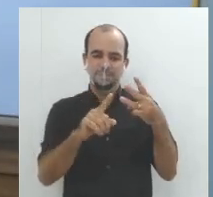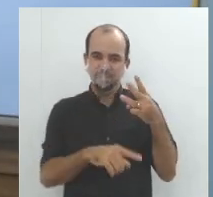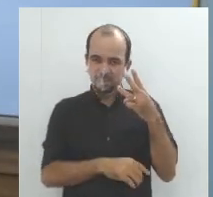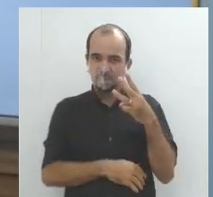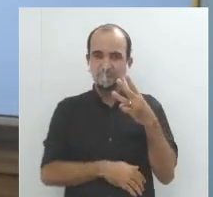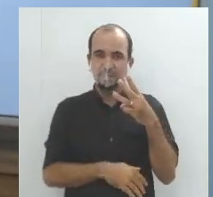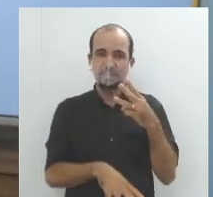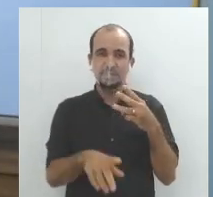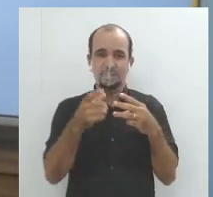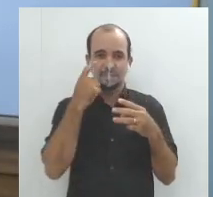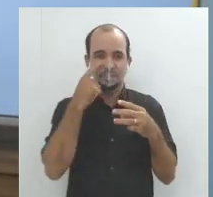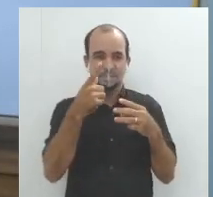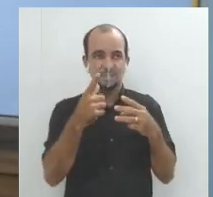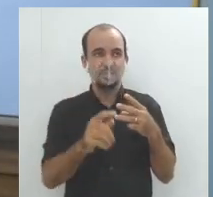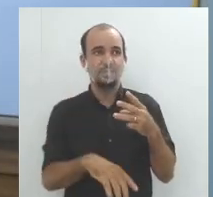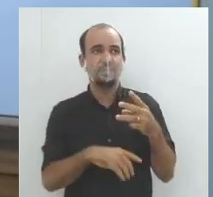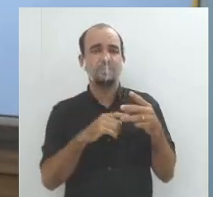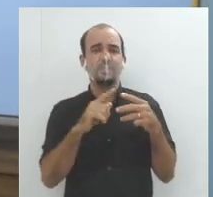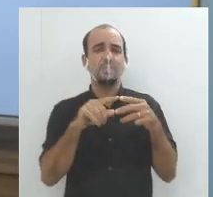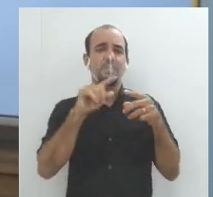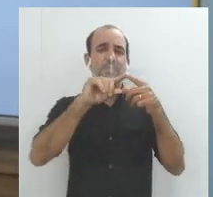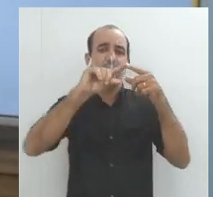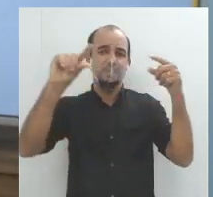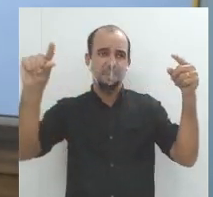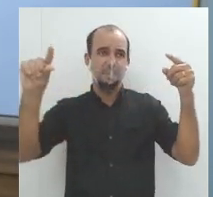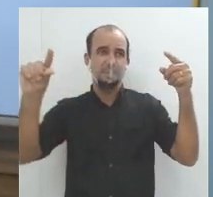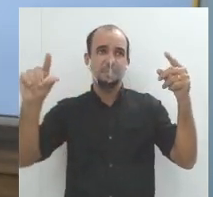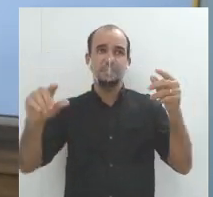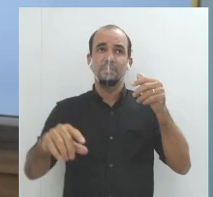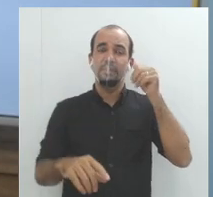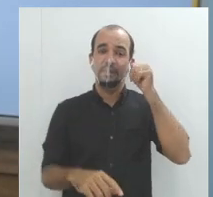Aqui, nesta primeira frase, o que é que nós temos?